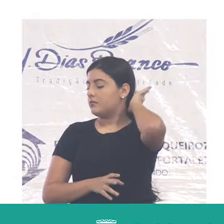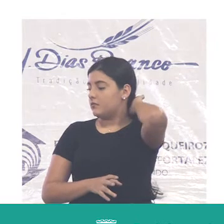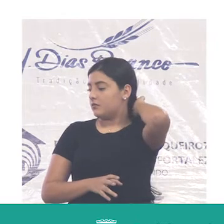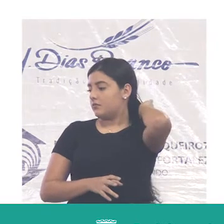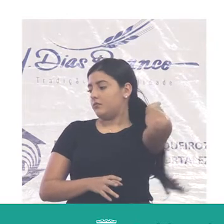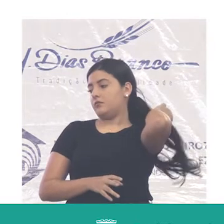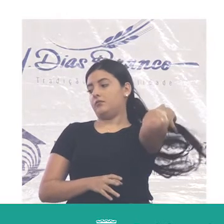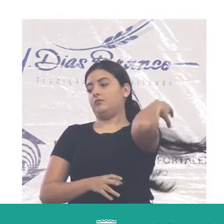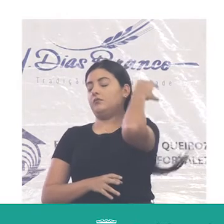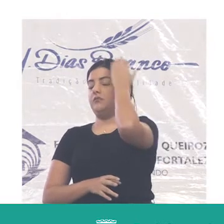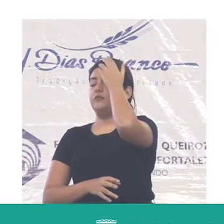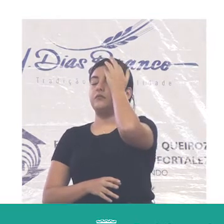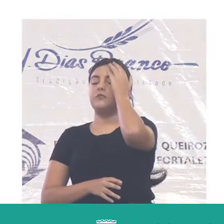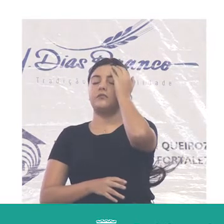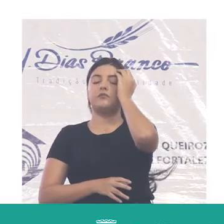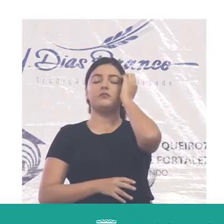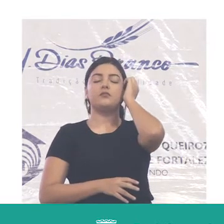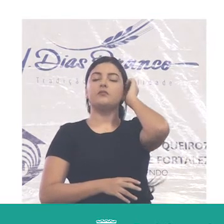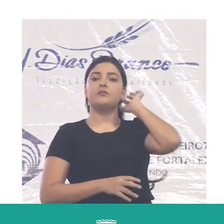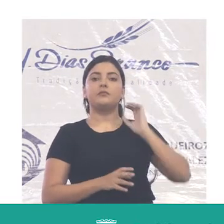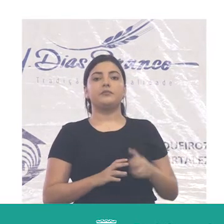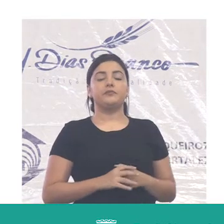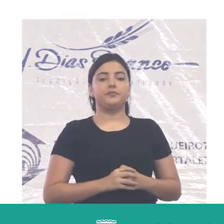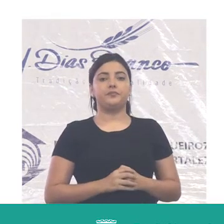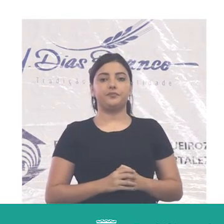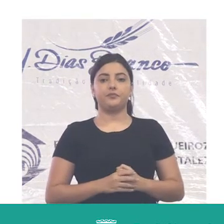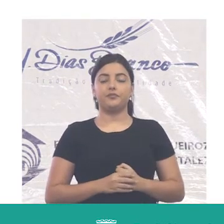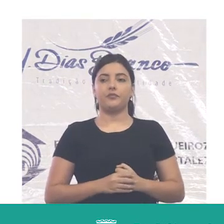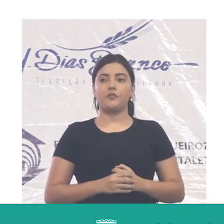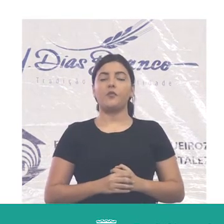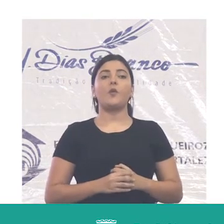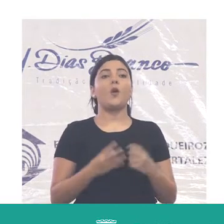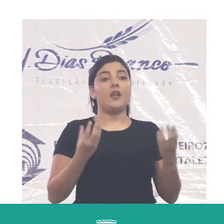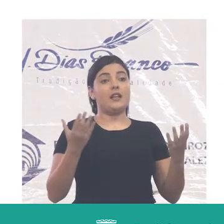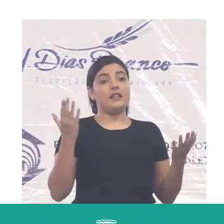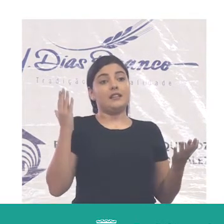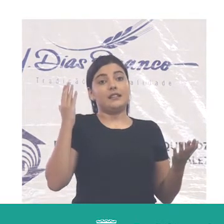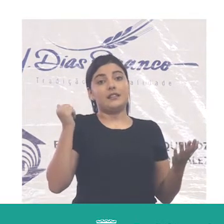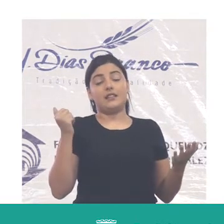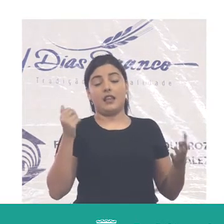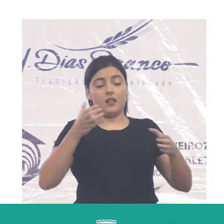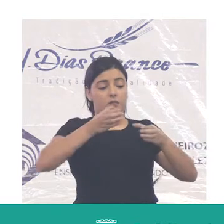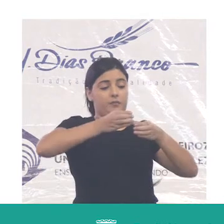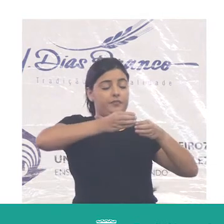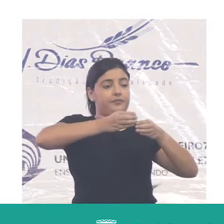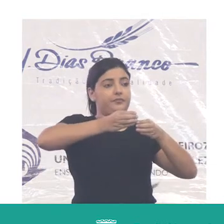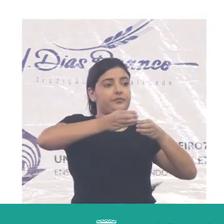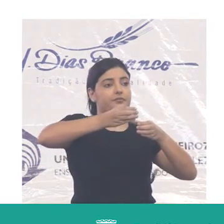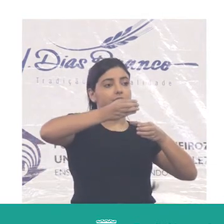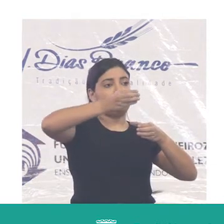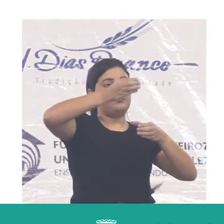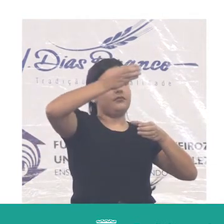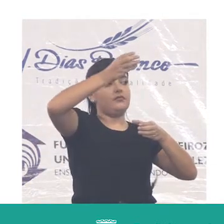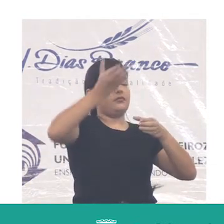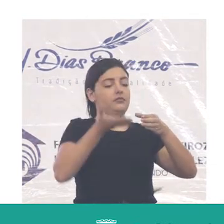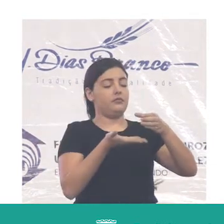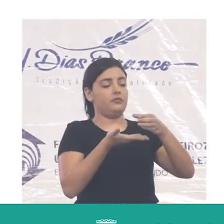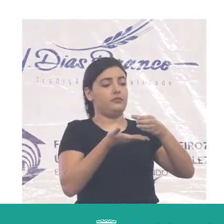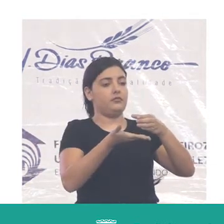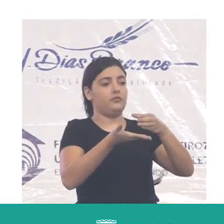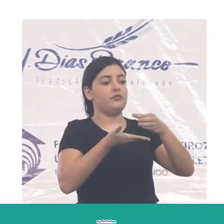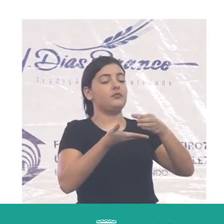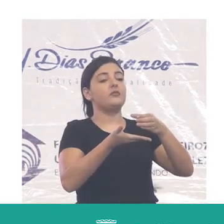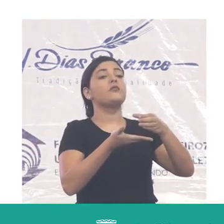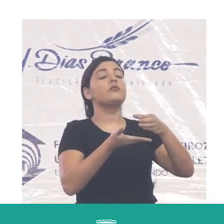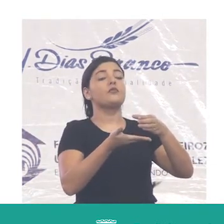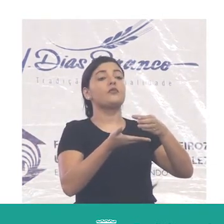seja, só aqueles 3 centímetros de altura que eu vou ter. Como eu sei que ali é um círculo, que é um cilindro, eu já sei que a área da base